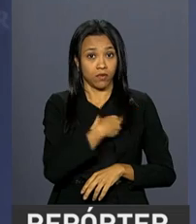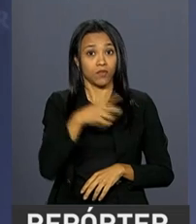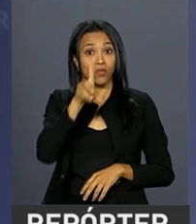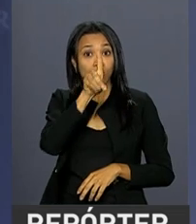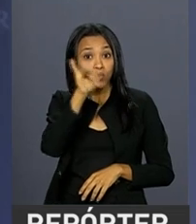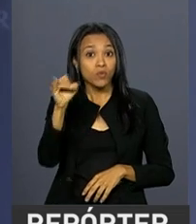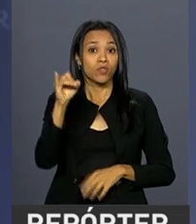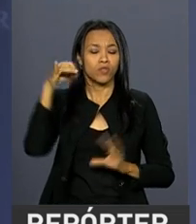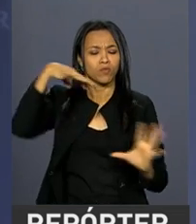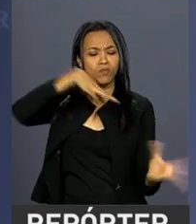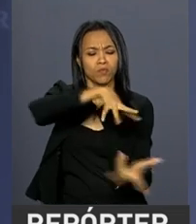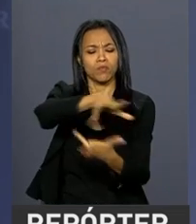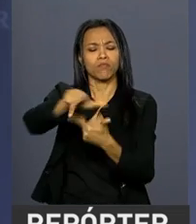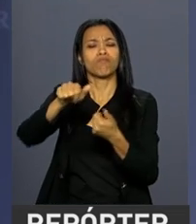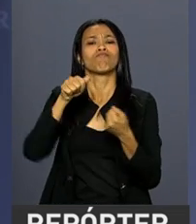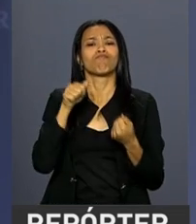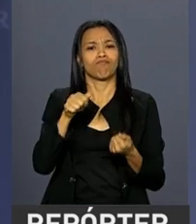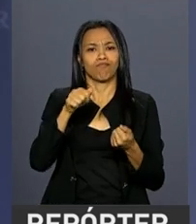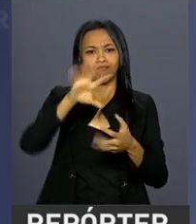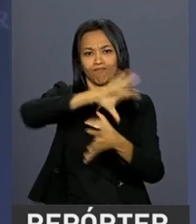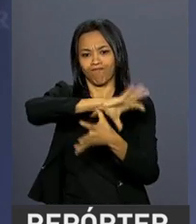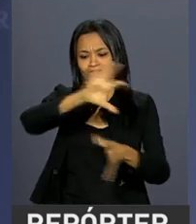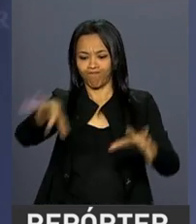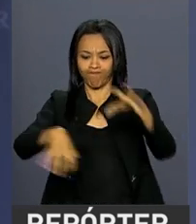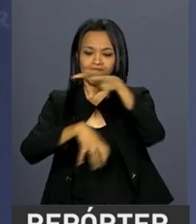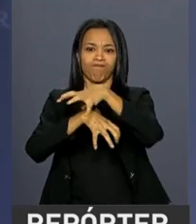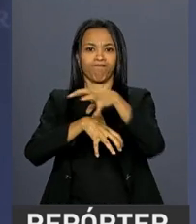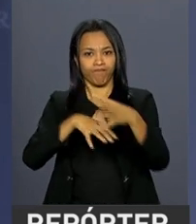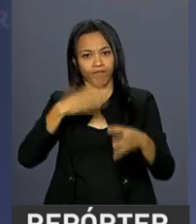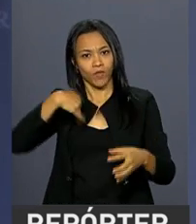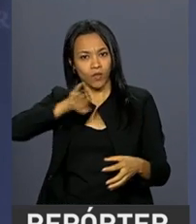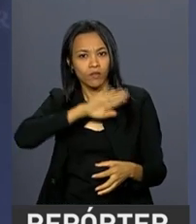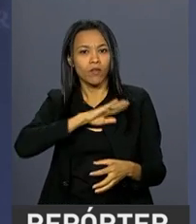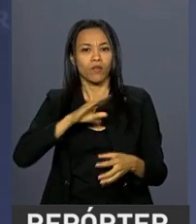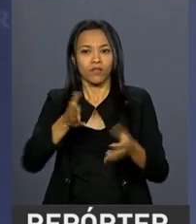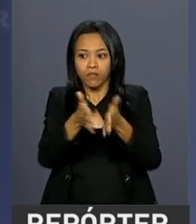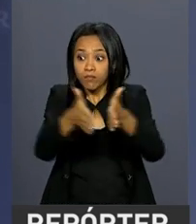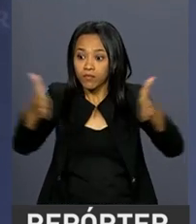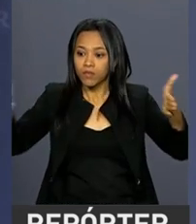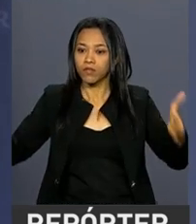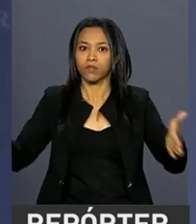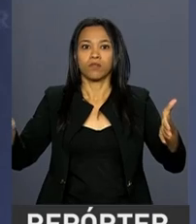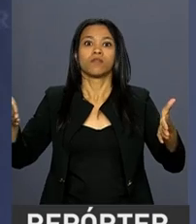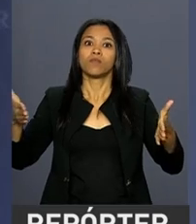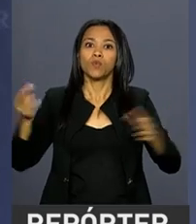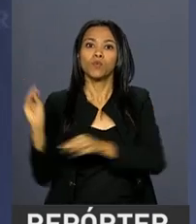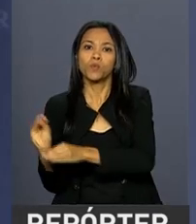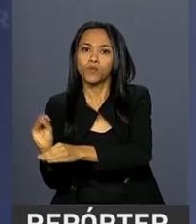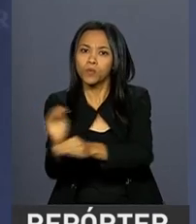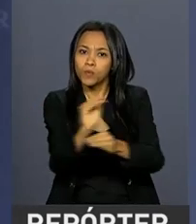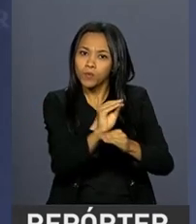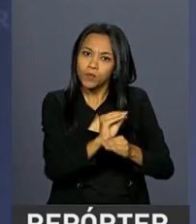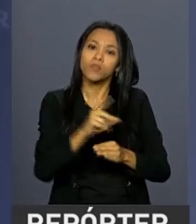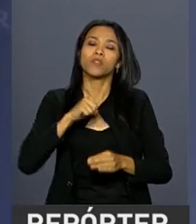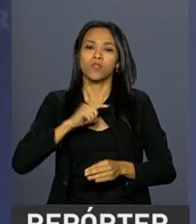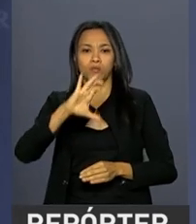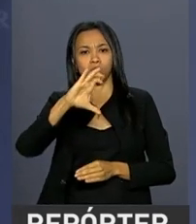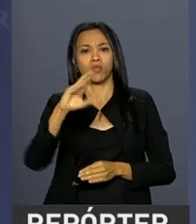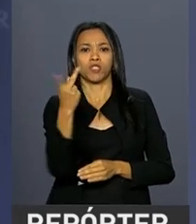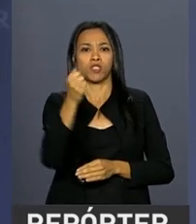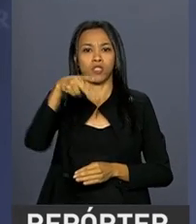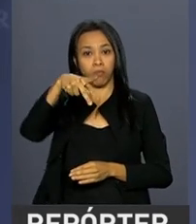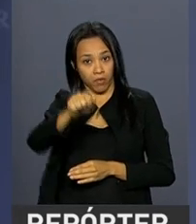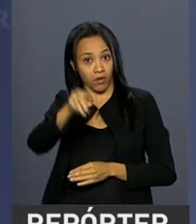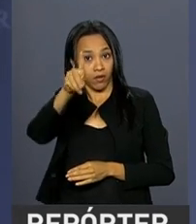mundial do meio ambiente por exemplo nós eh ampliamos alguns parques nacionais dou aqui o exemplo de um parque chamado chapada aos viadeiros